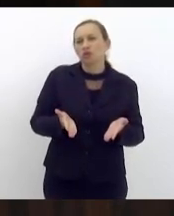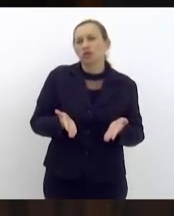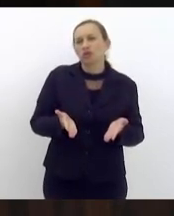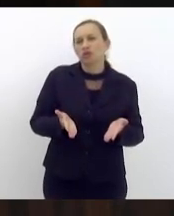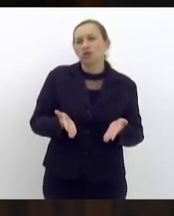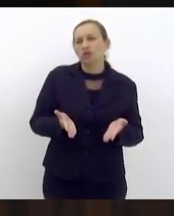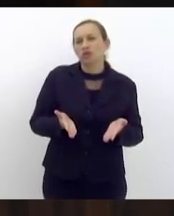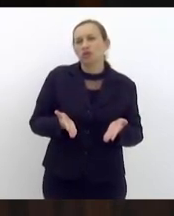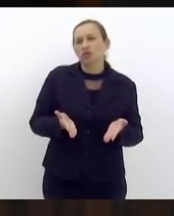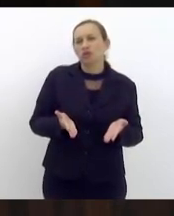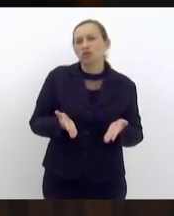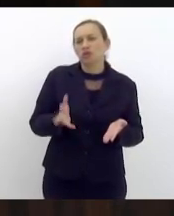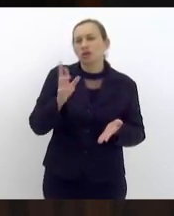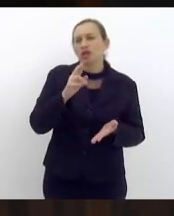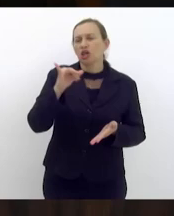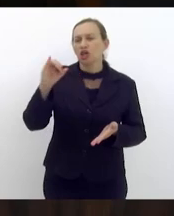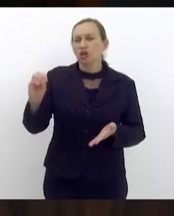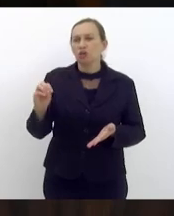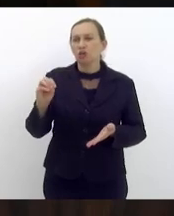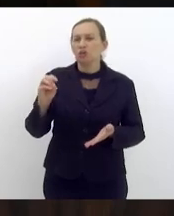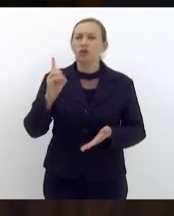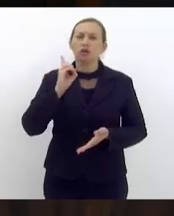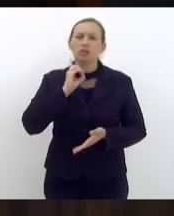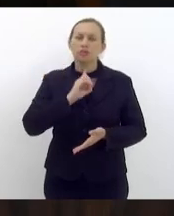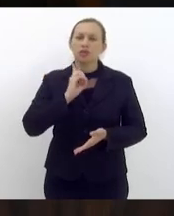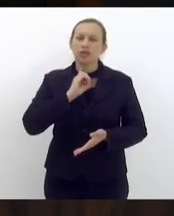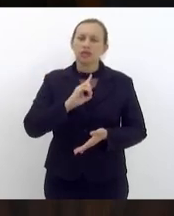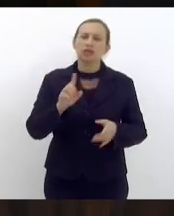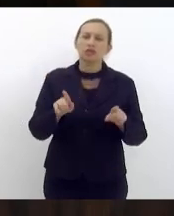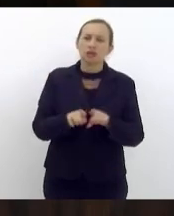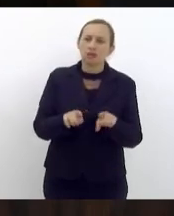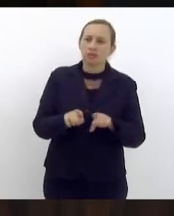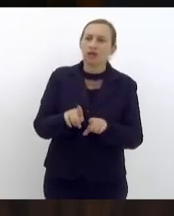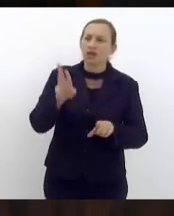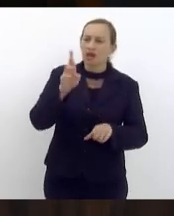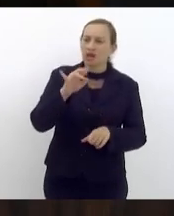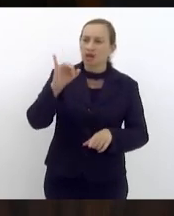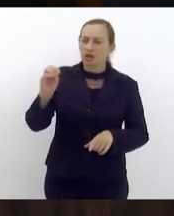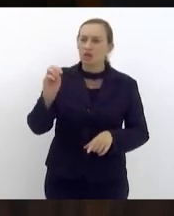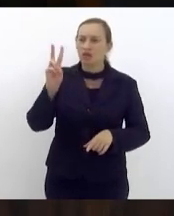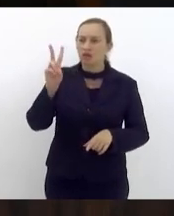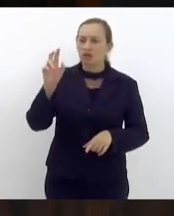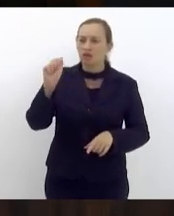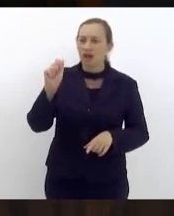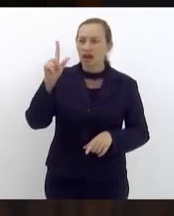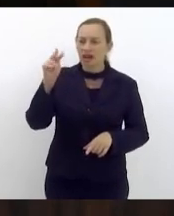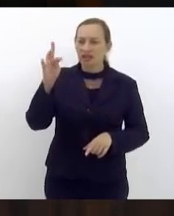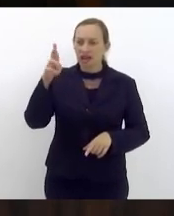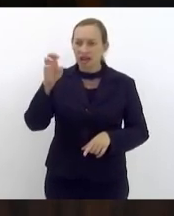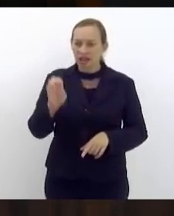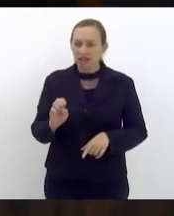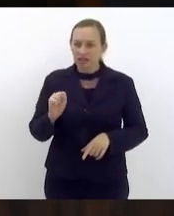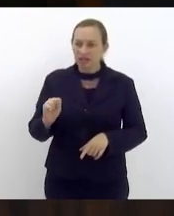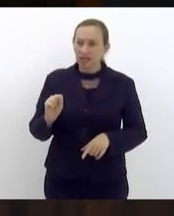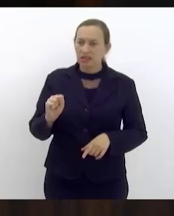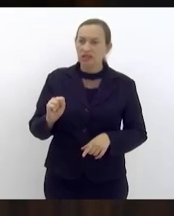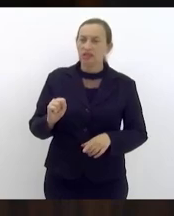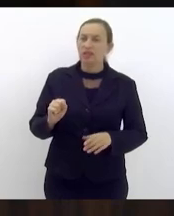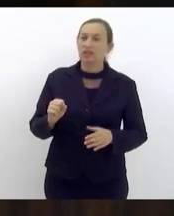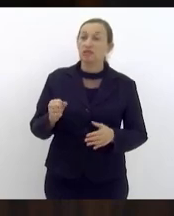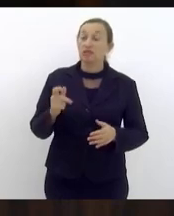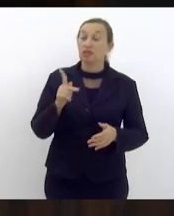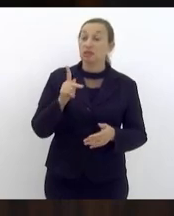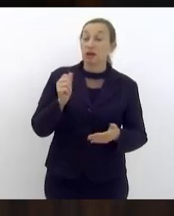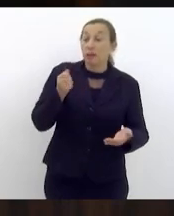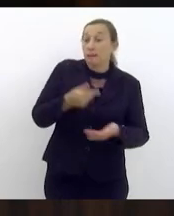na Rio Minas é Rio Valadares agora onde fica toda sobre a carga do pedágio em cima de Piabetá Aí você